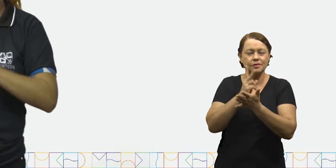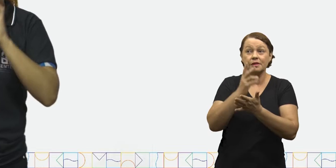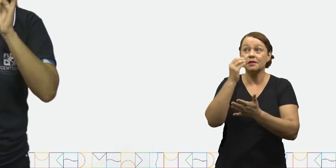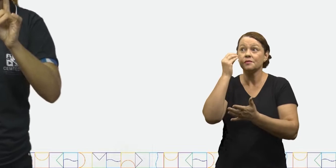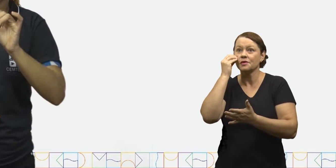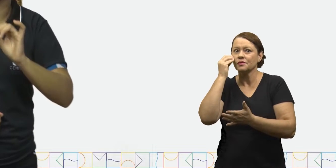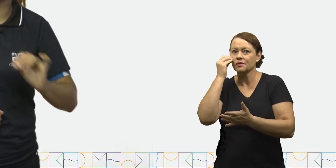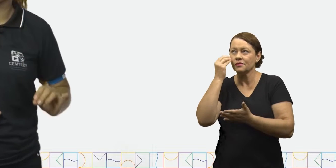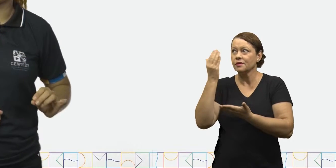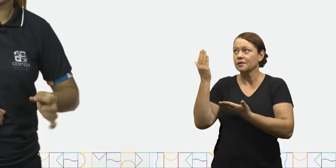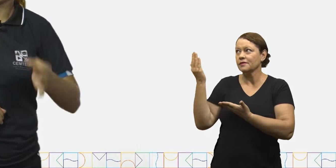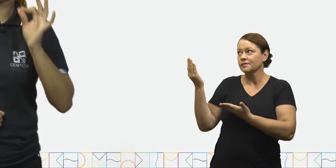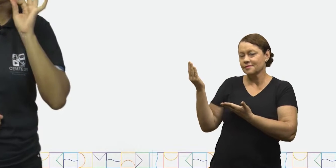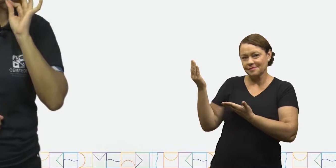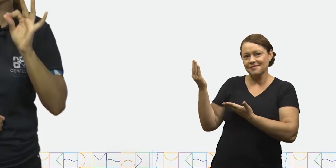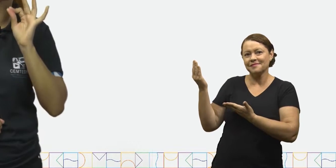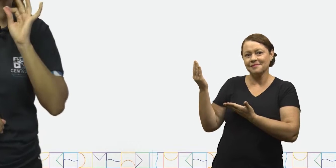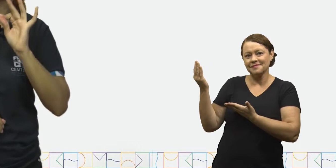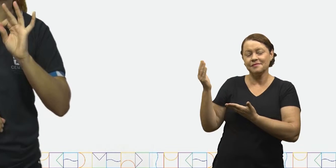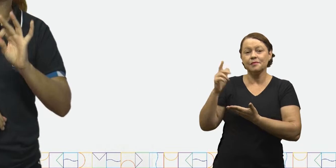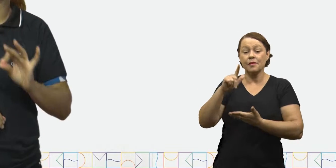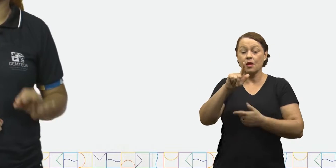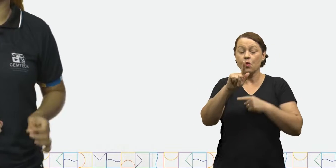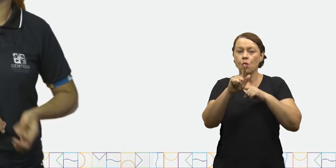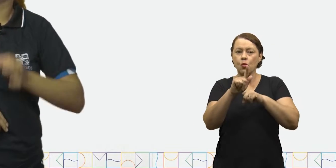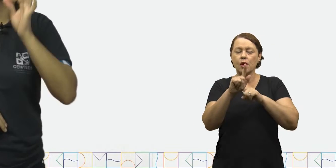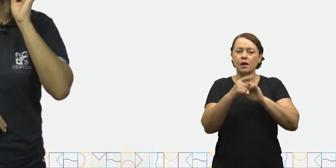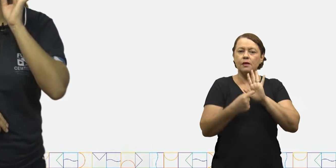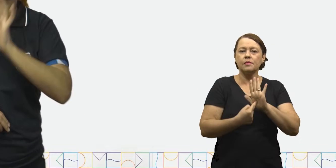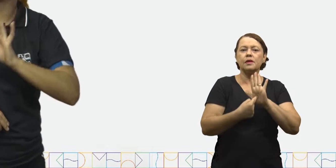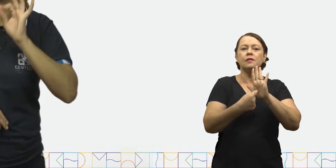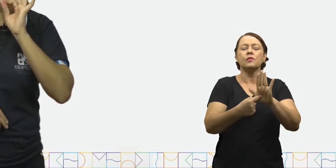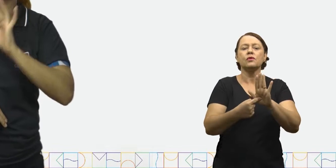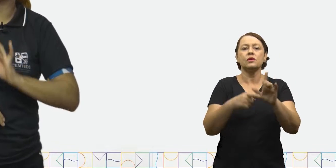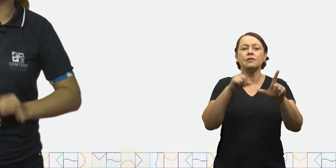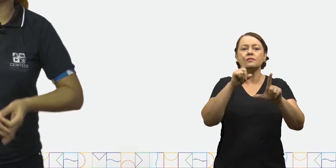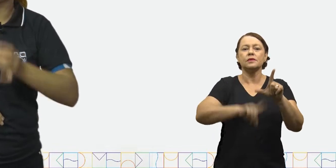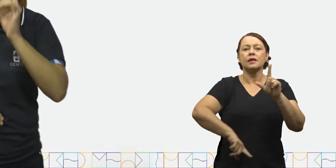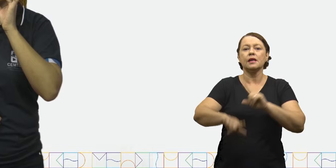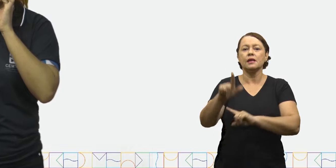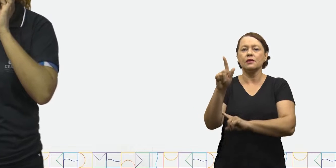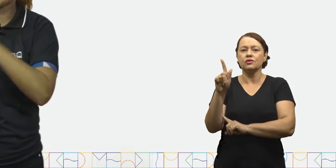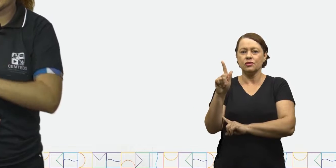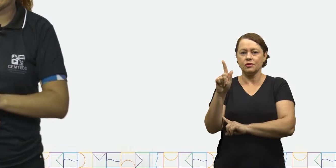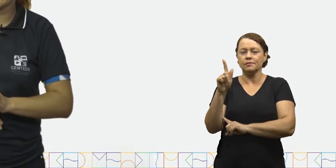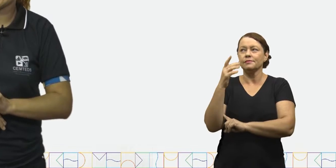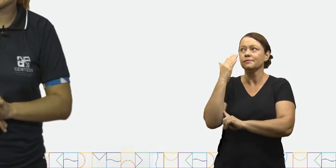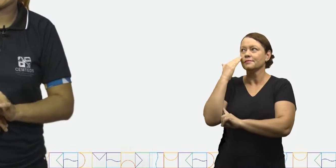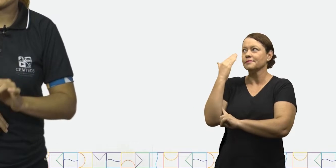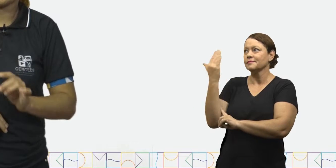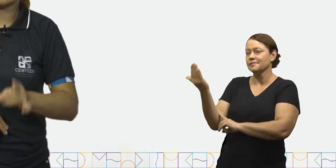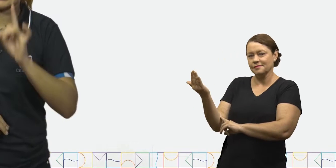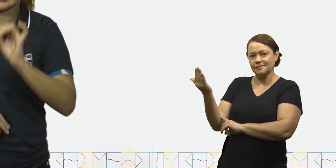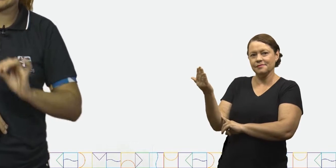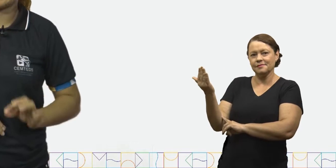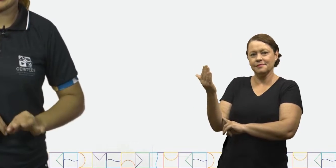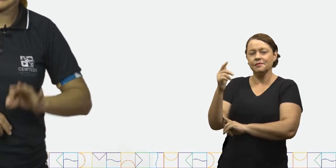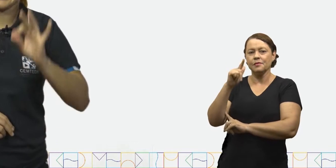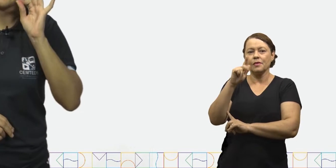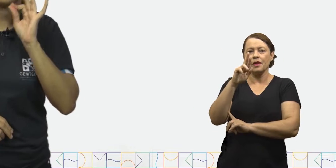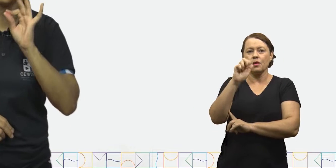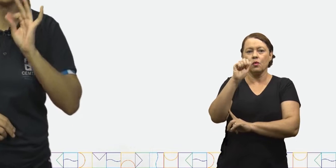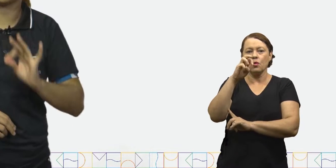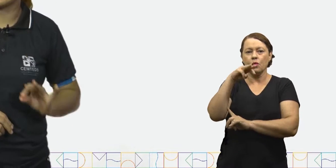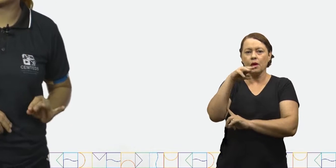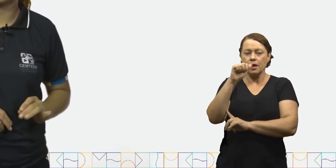kg. Já o grama é representado pela letra G. O grama